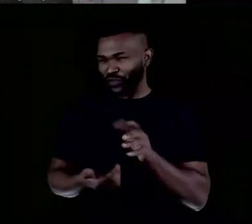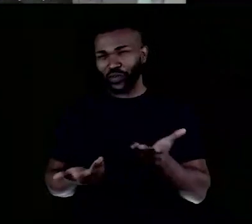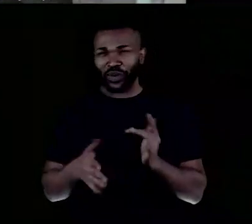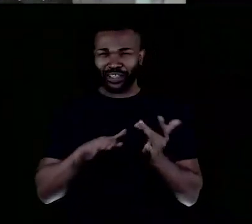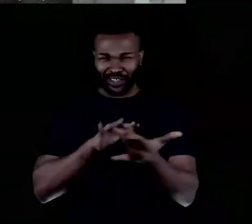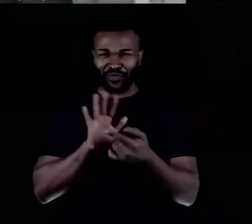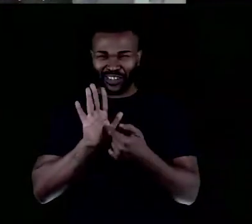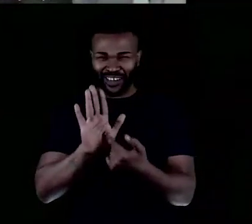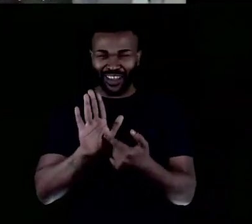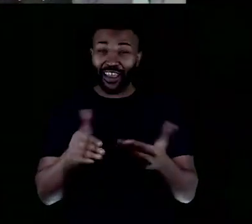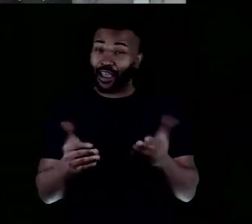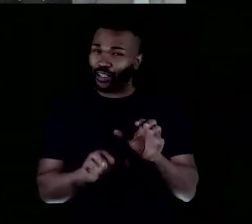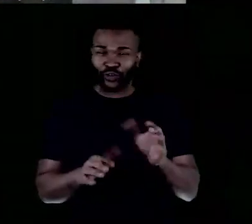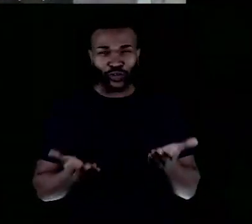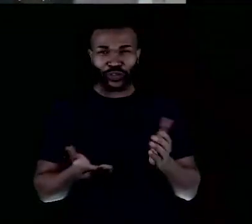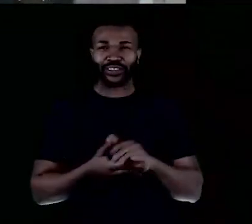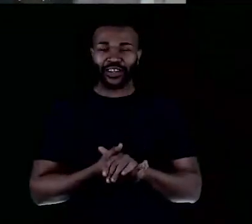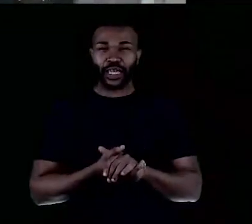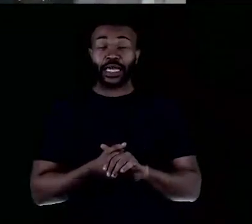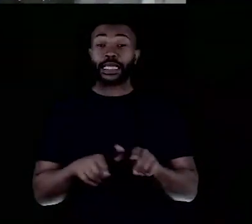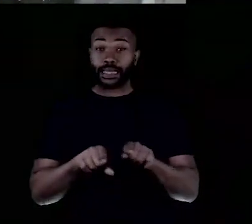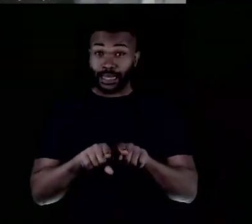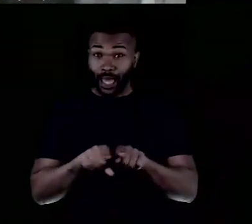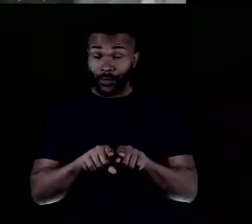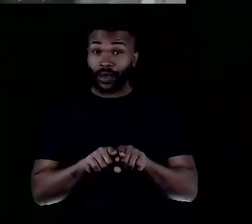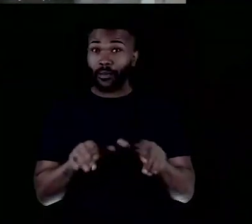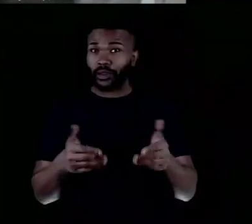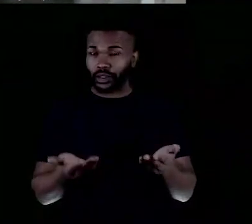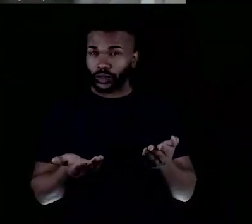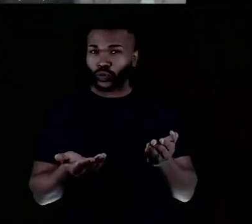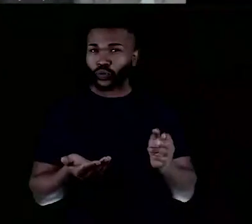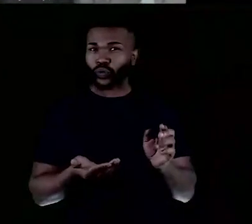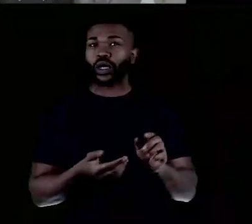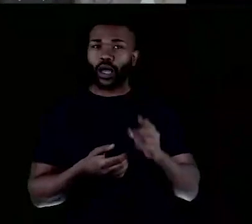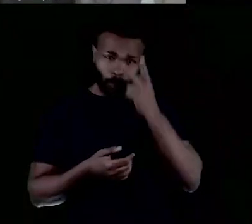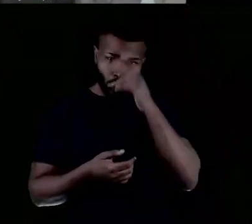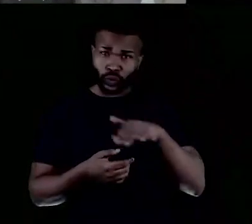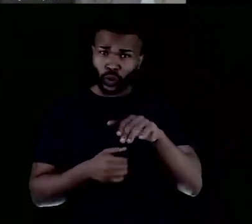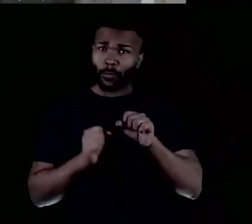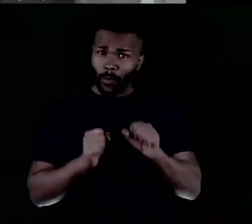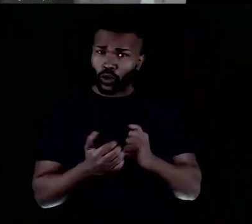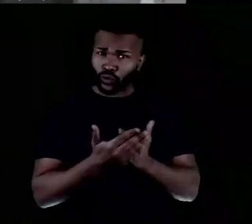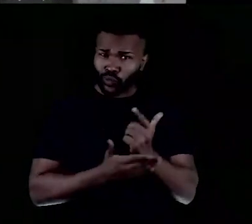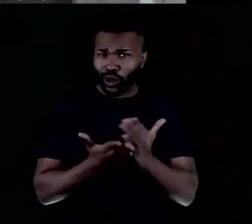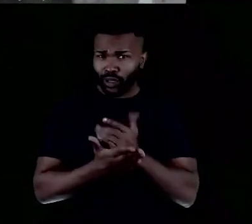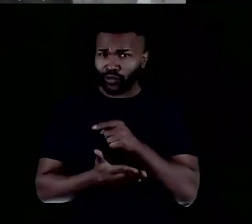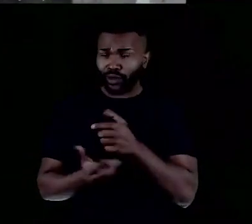vídeo e comentem. Vou colocar nas redes. Aquela coisa. Nas redes, né? Claro, mas...